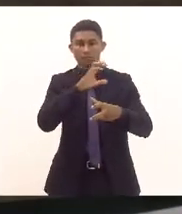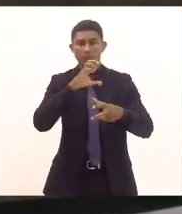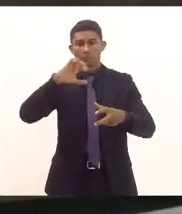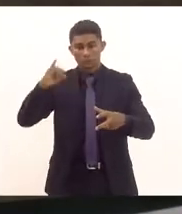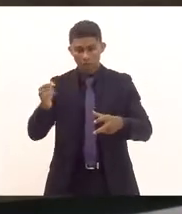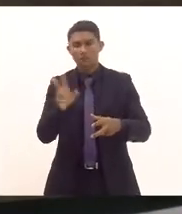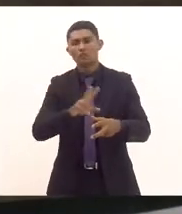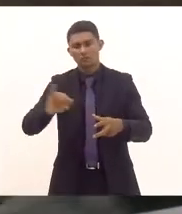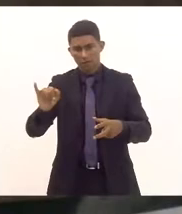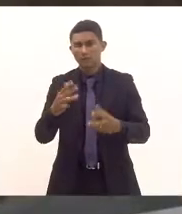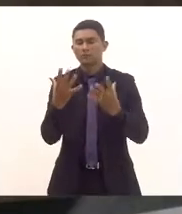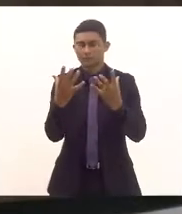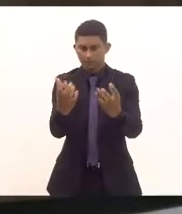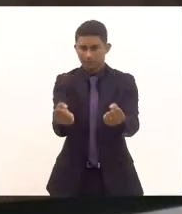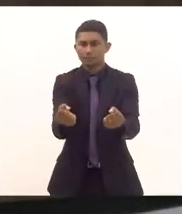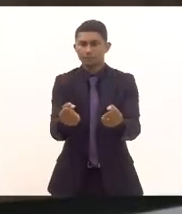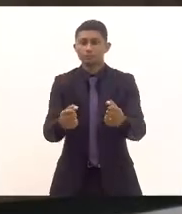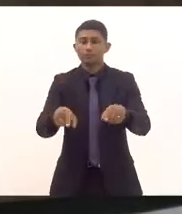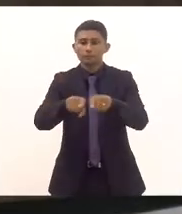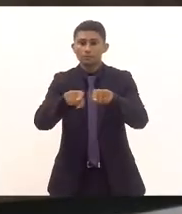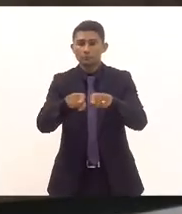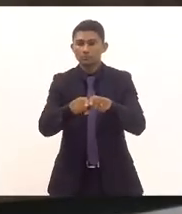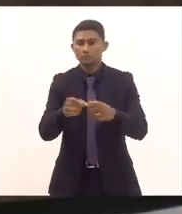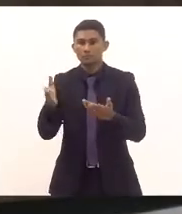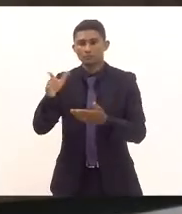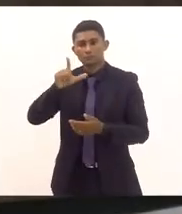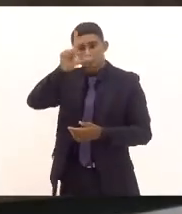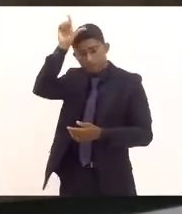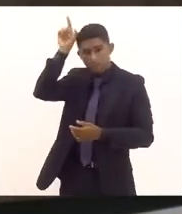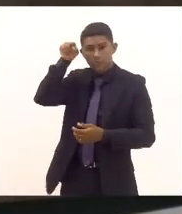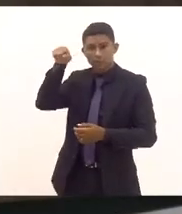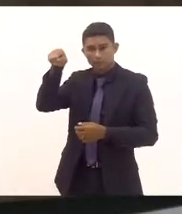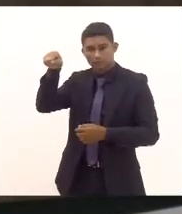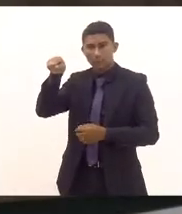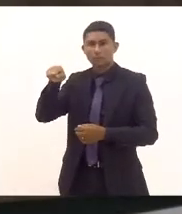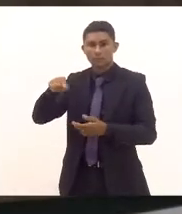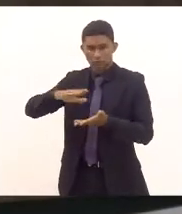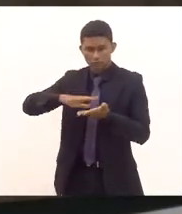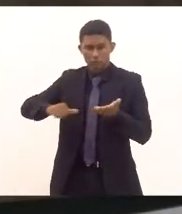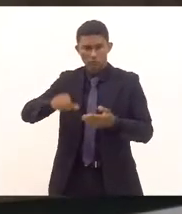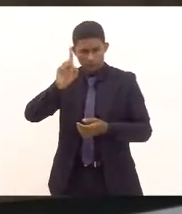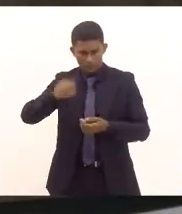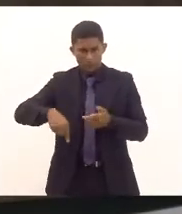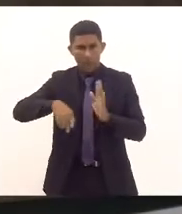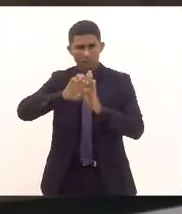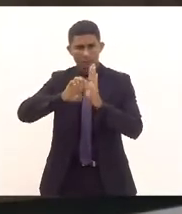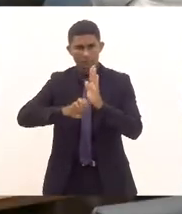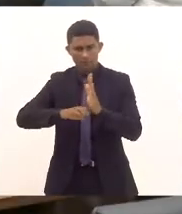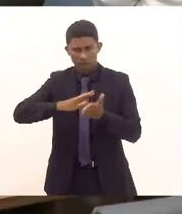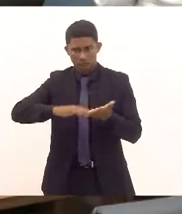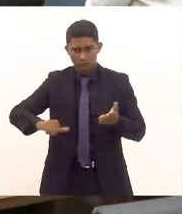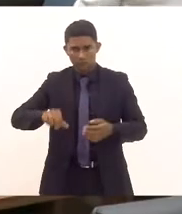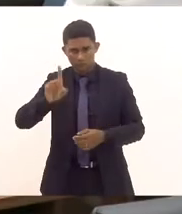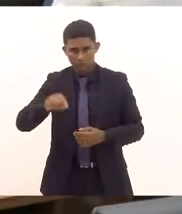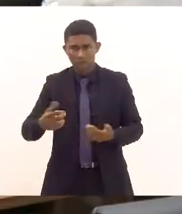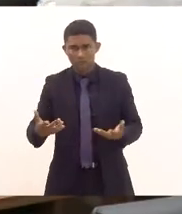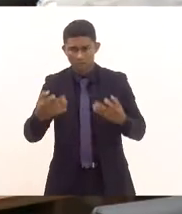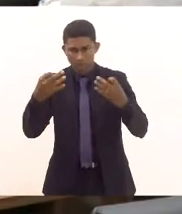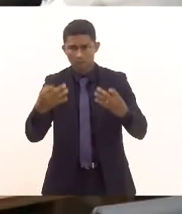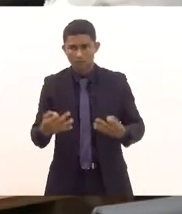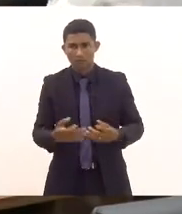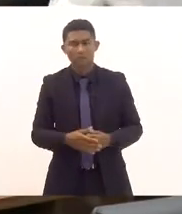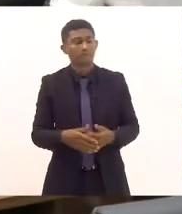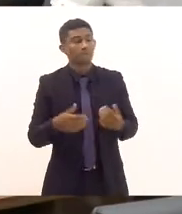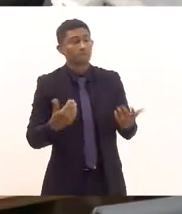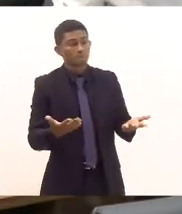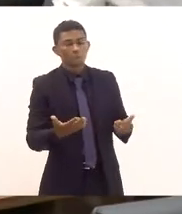e o que me foi informado é que o deputado dos Paulo estaria retirando as deles correto o deputado sobre o sant a